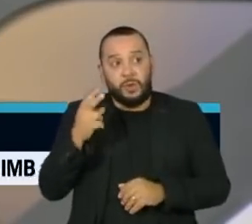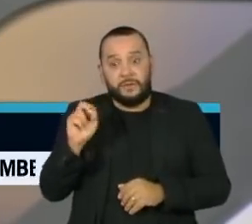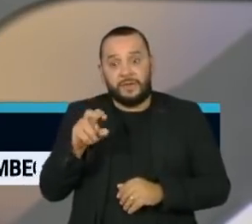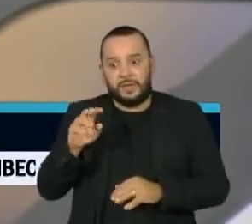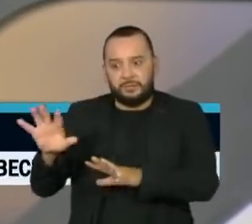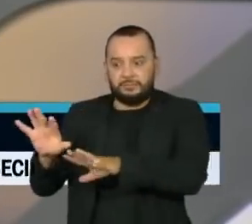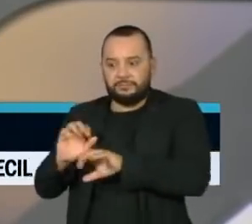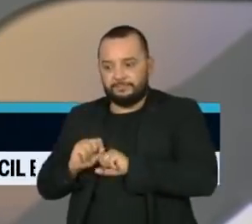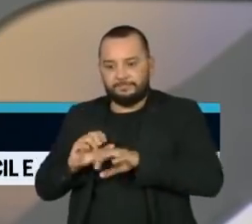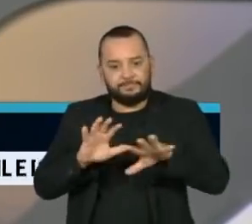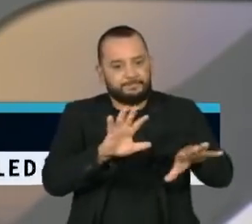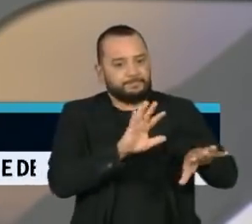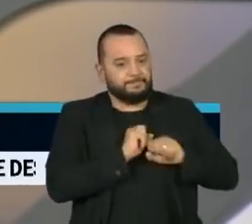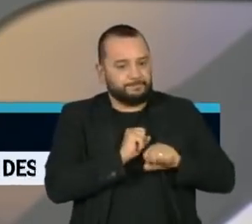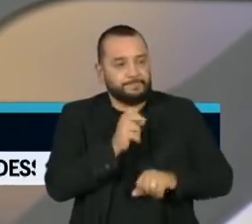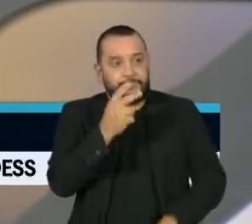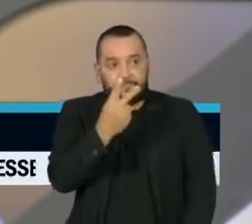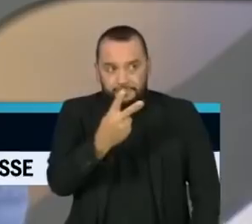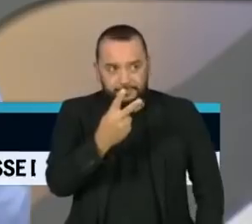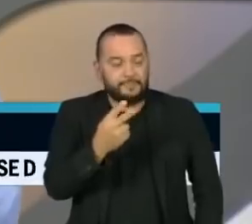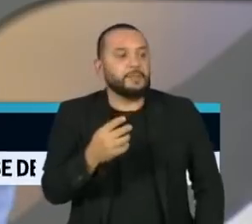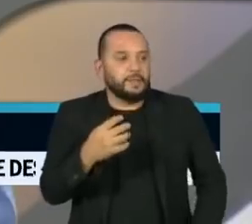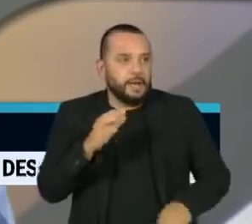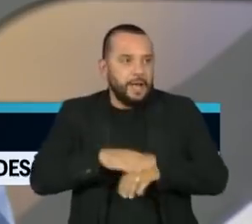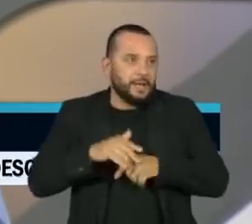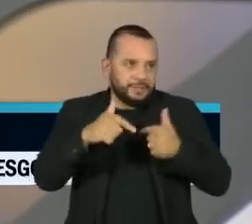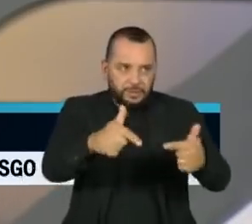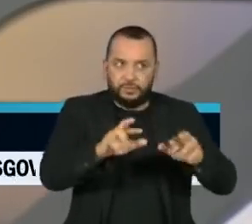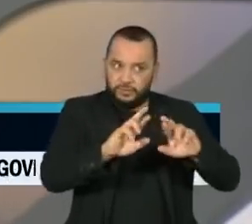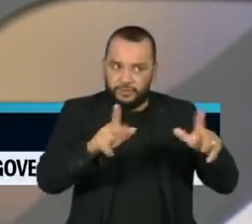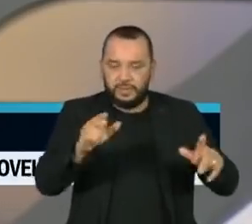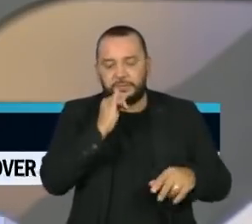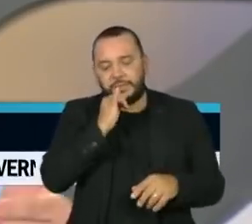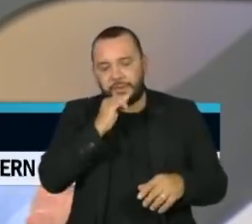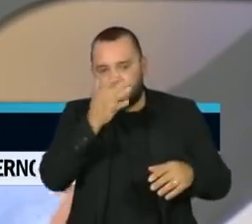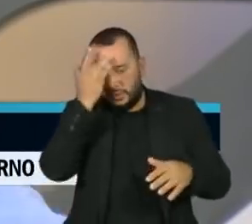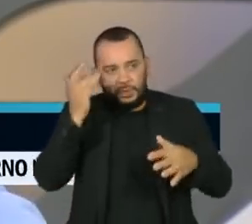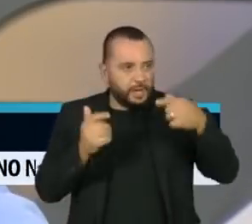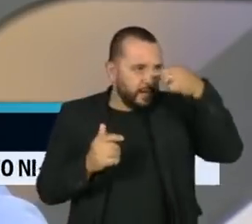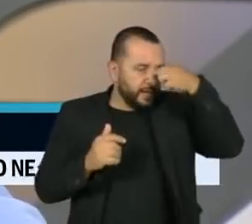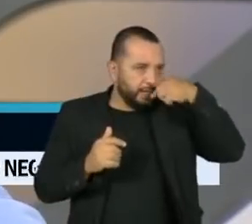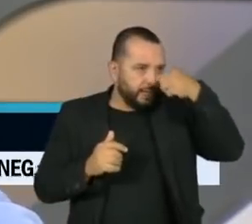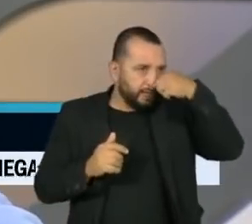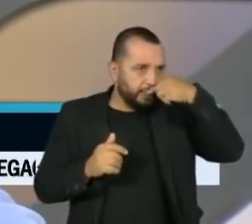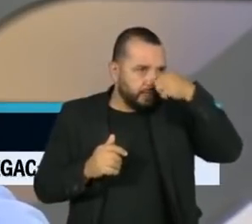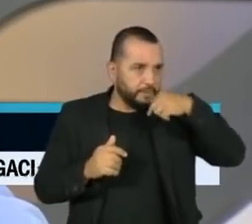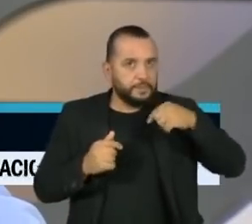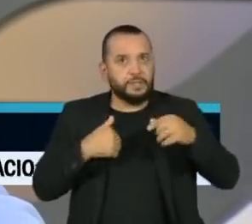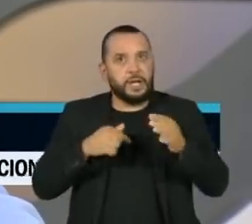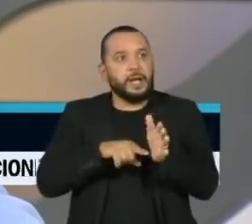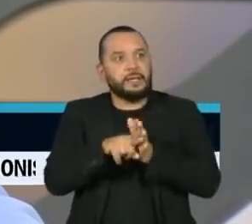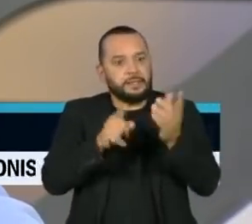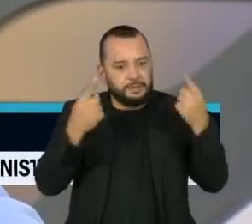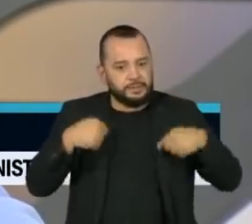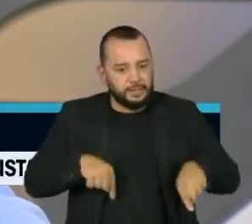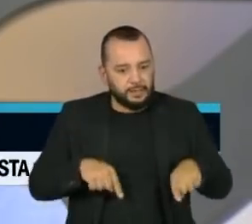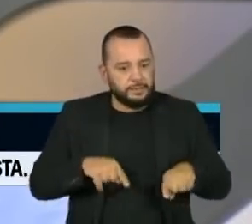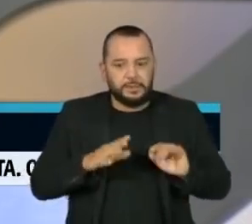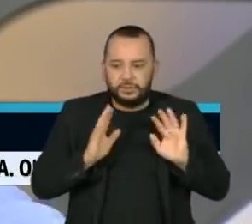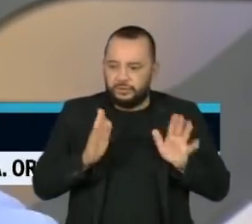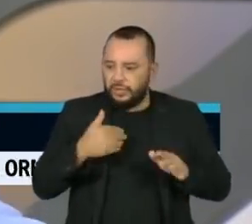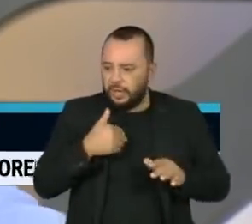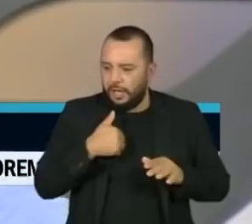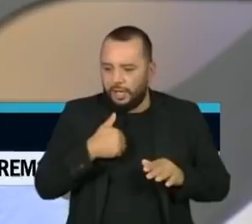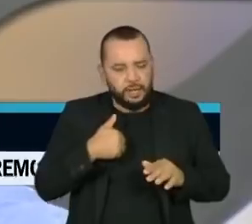ser um pouquinho diferentes. Por quê? Quando você tem sintomas gripais, a pessoa vai lá e faz Covid. Se vier negativo, ele faz influenza. Se